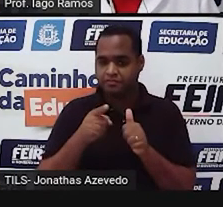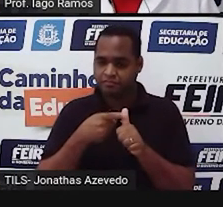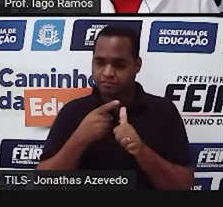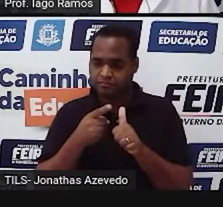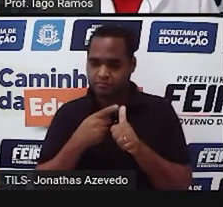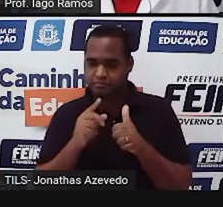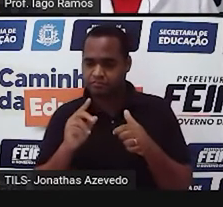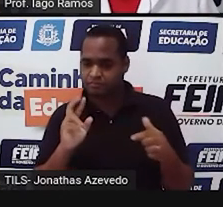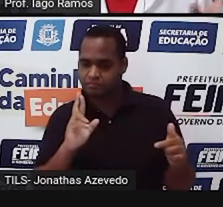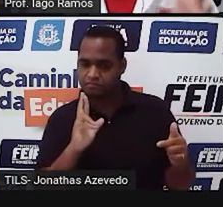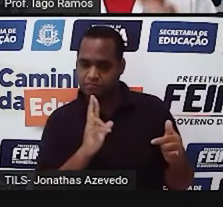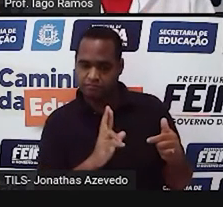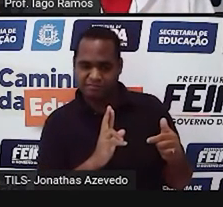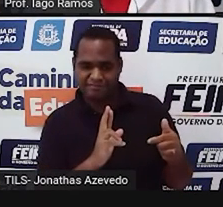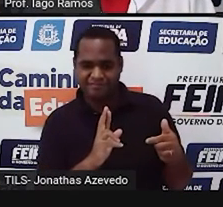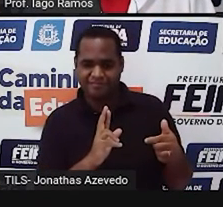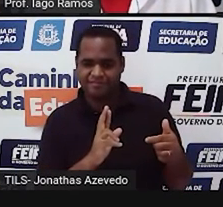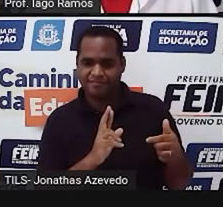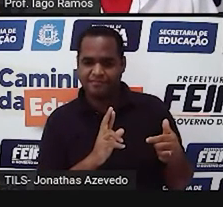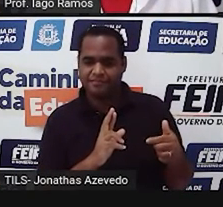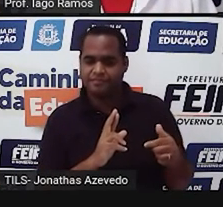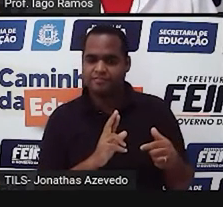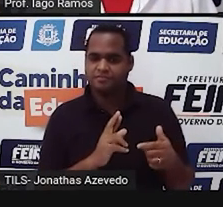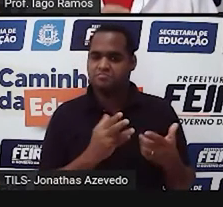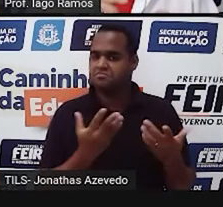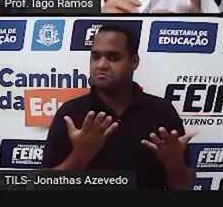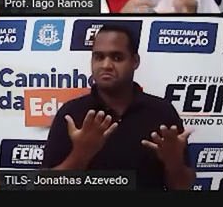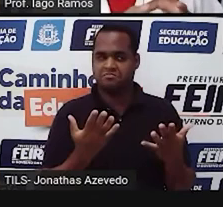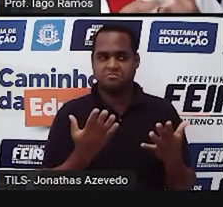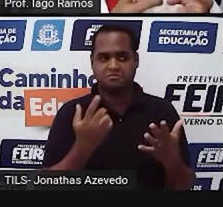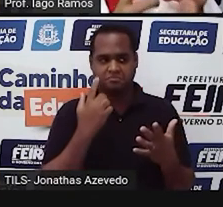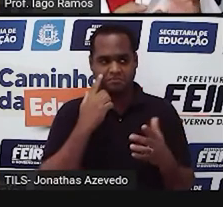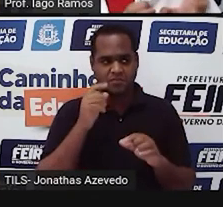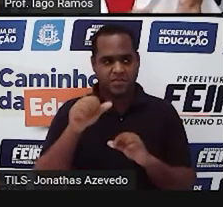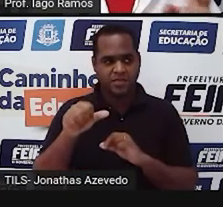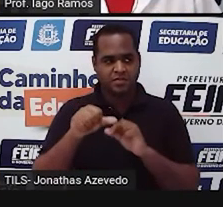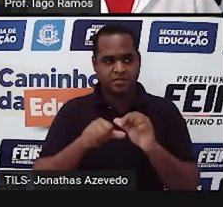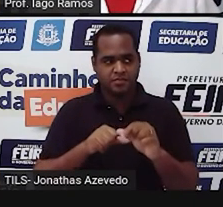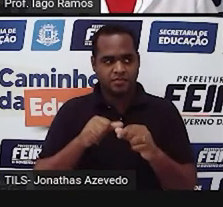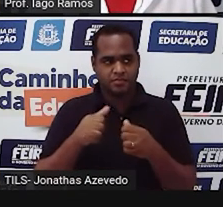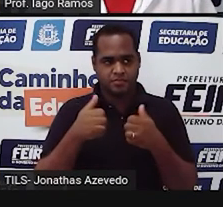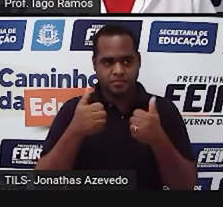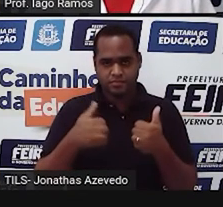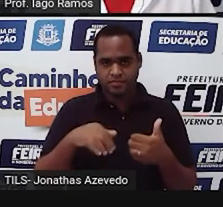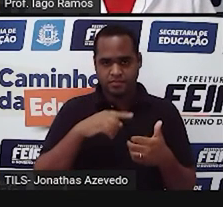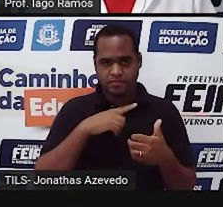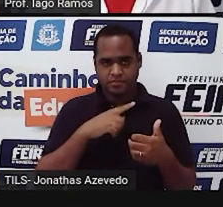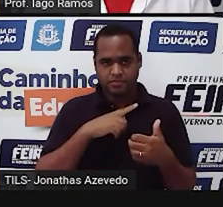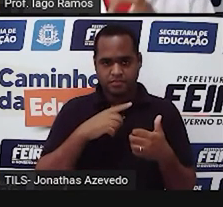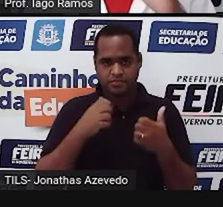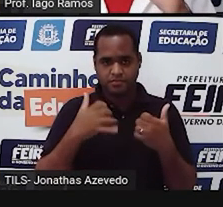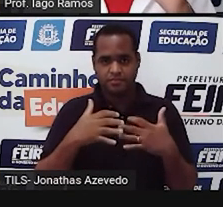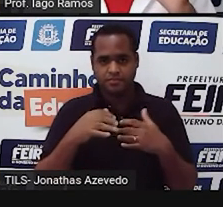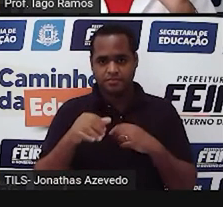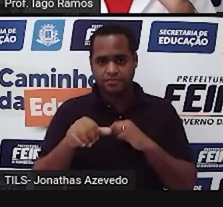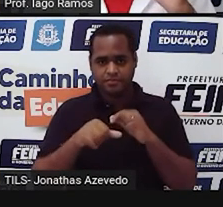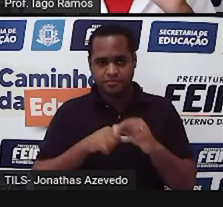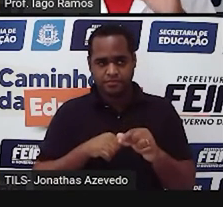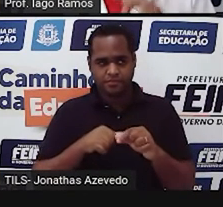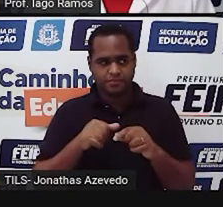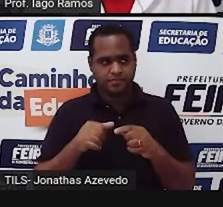perguntar e você responder né mas que tá fazer o contrário né olha só que bacana né